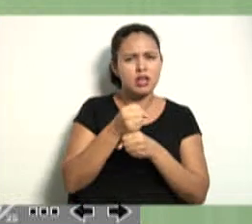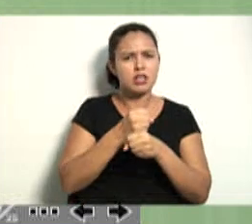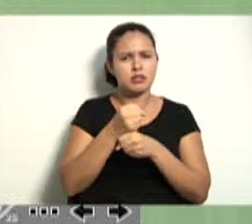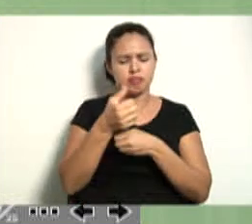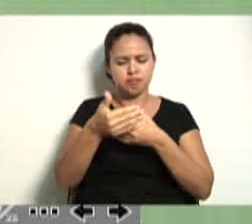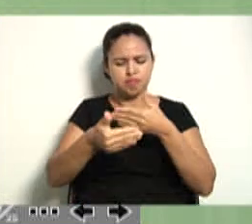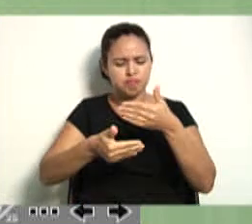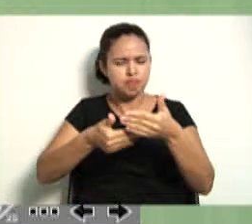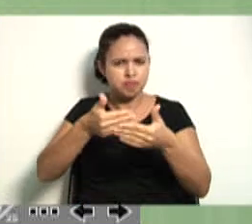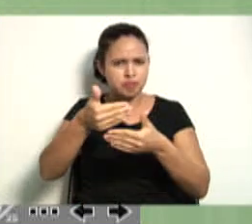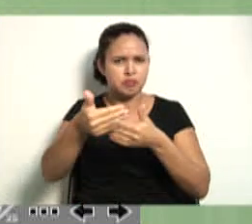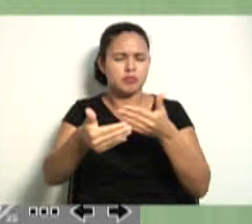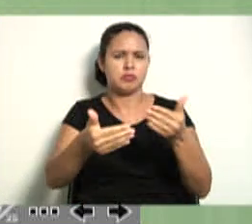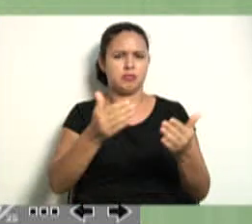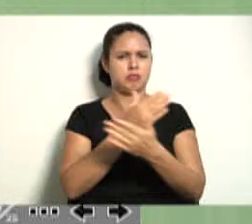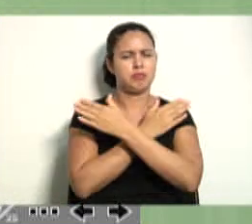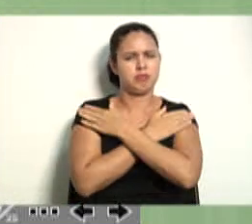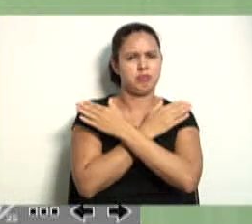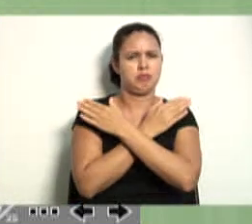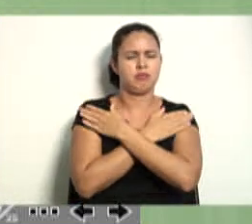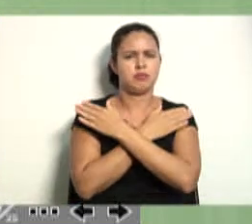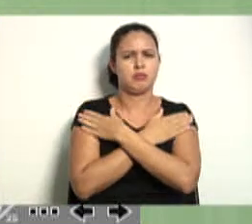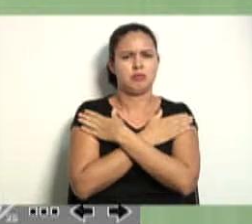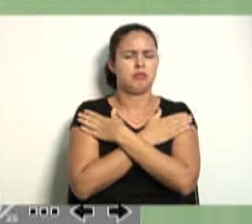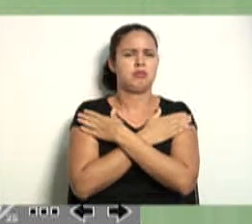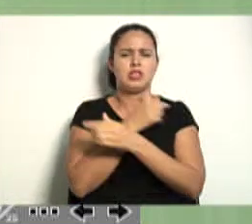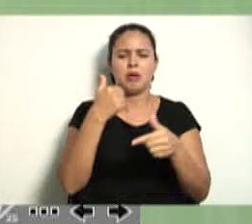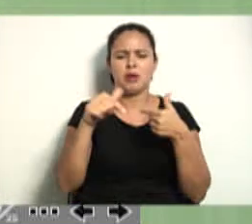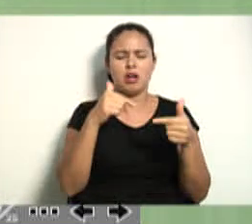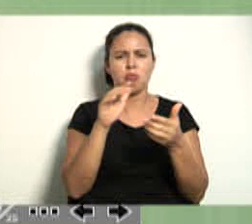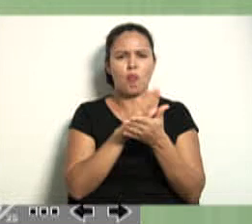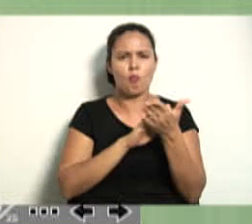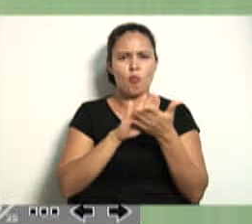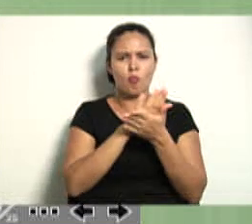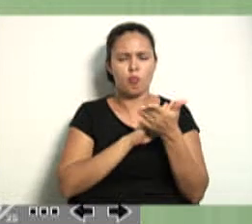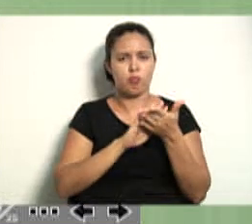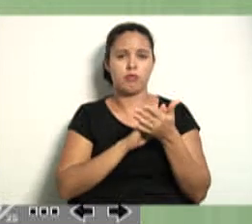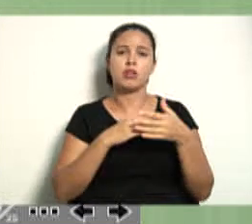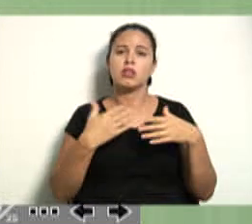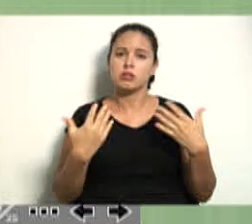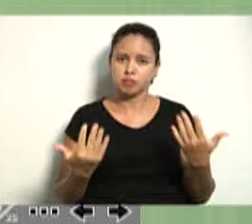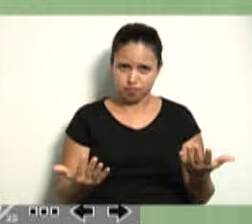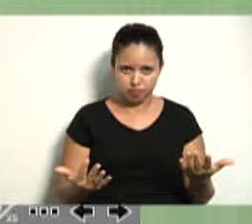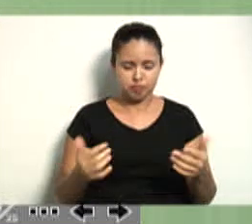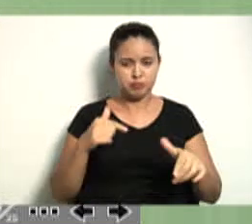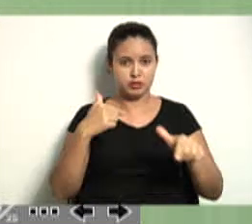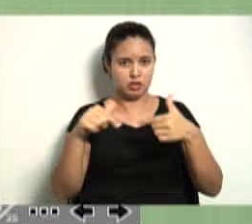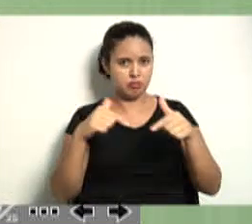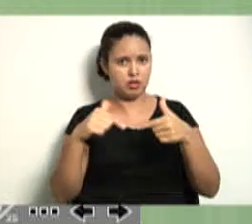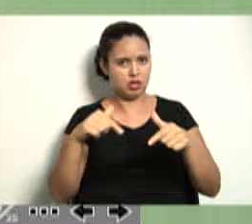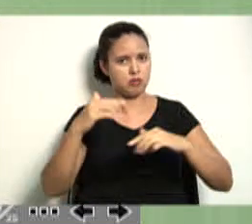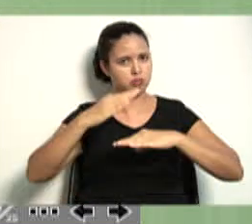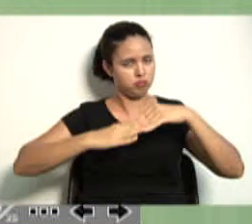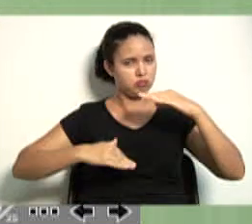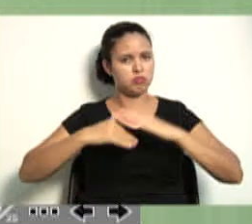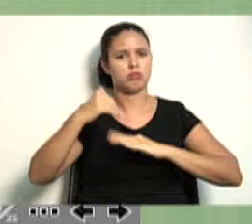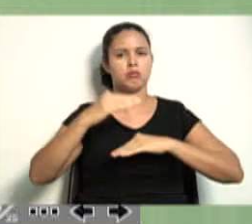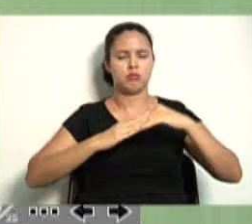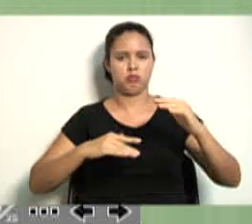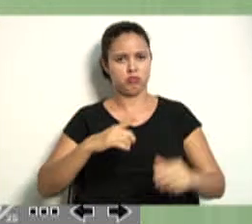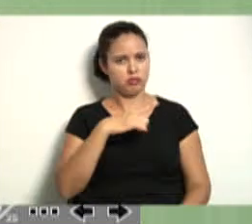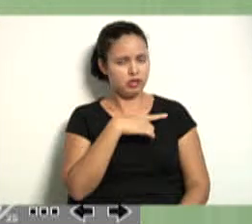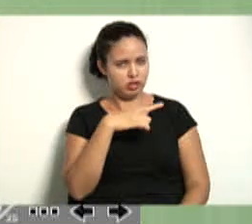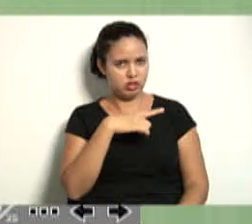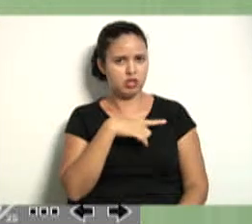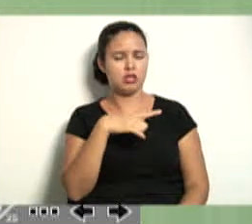estão desempregados e já perderam a esperança. O trabalho qualificado existe. Existe também